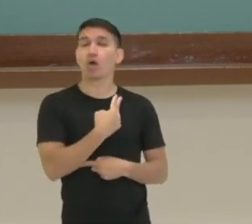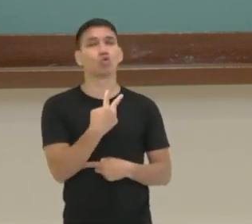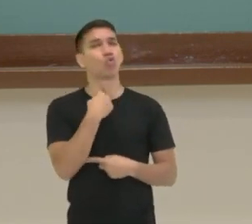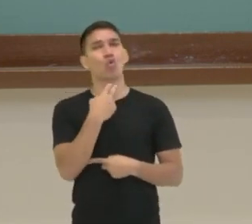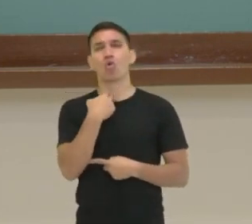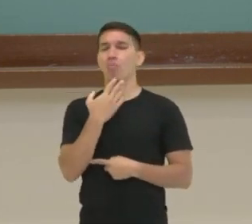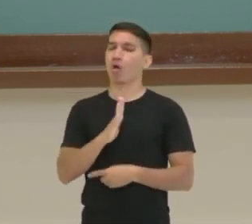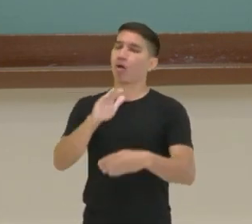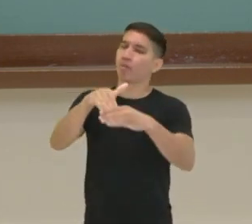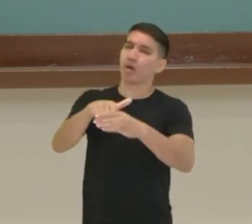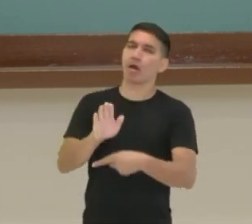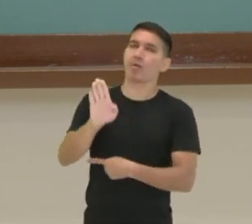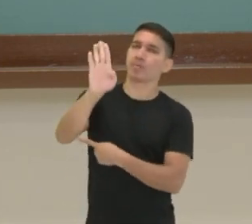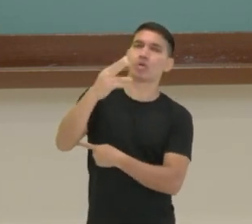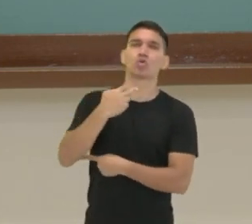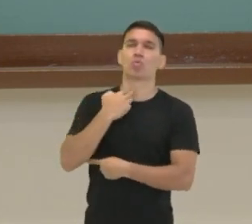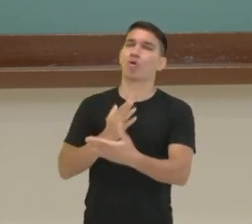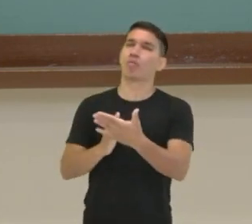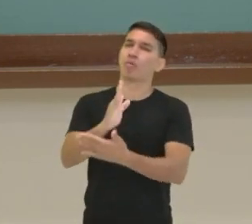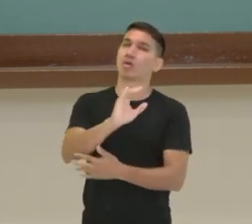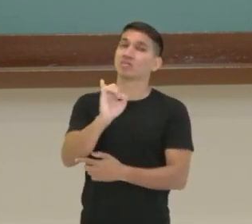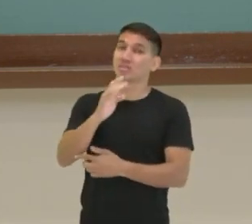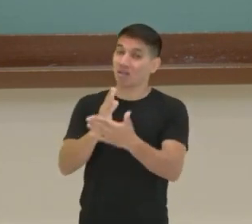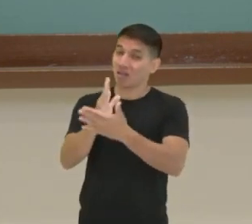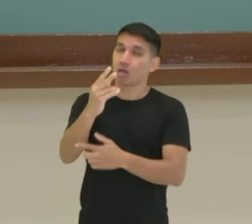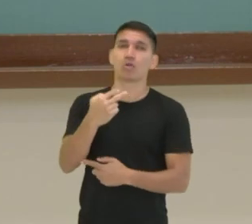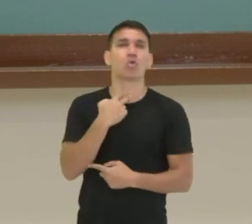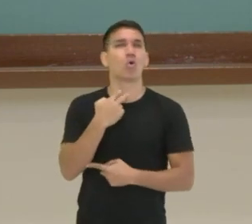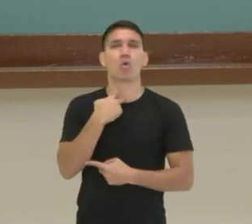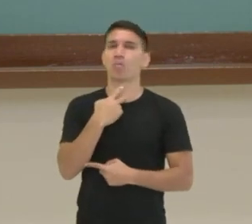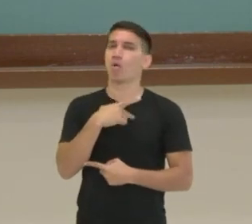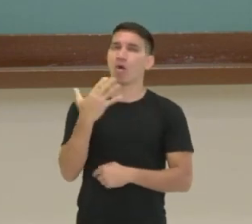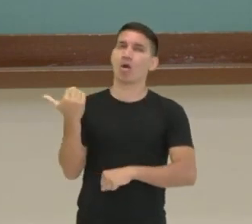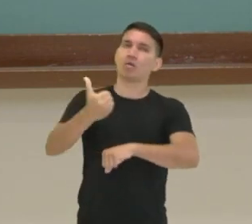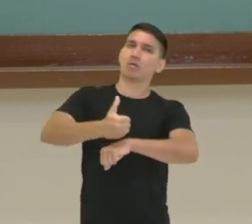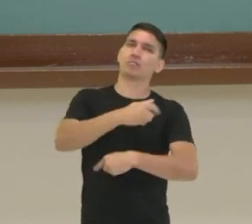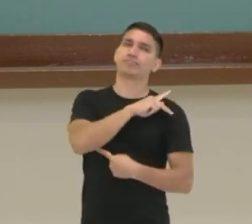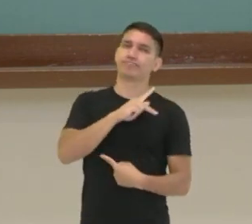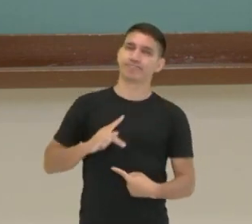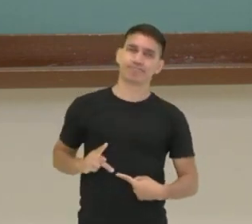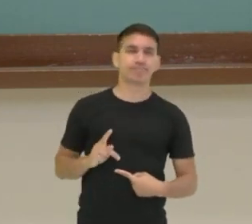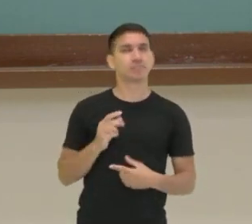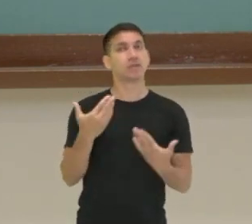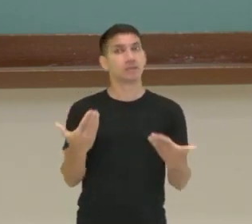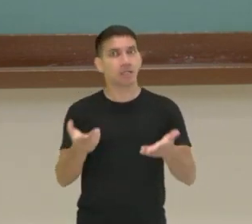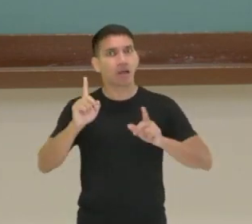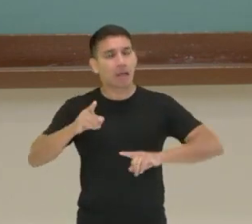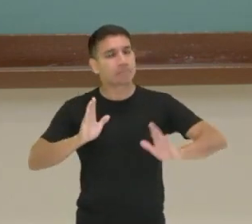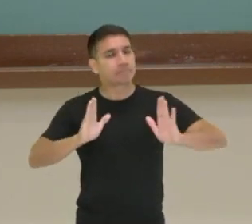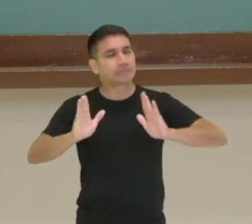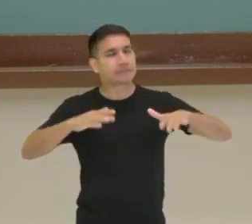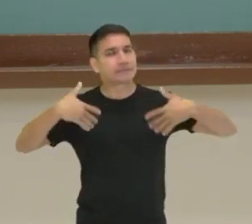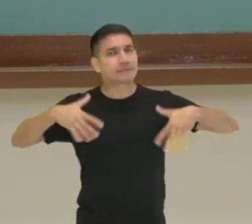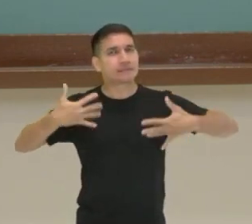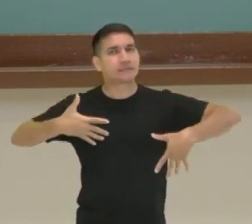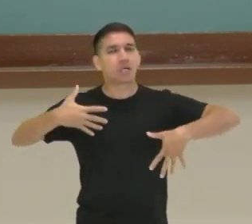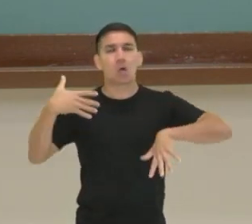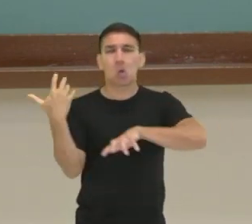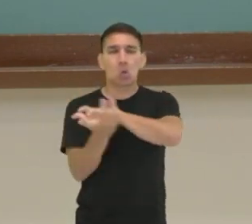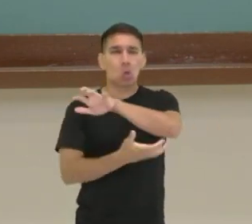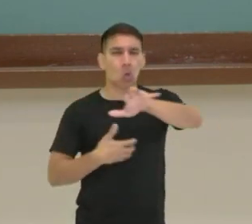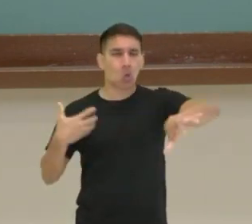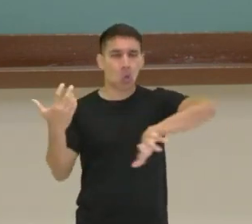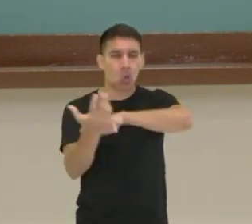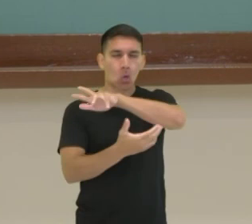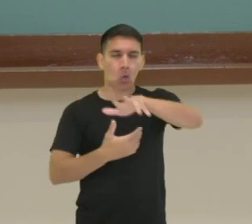candidato, que o Vargas não podia ser eleito e, se eleito, ele não poderia assumir o cargo. Então vai ser um período bastante conturbado do